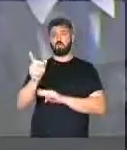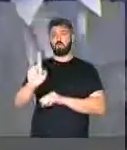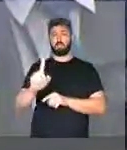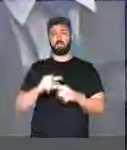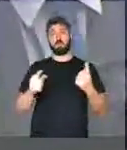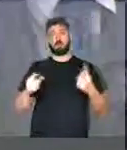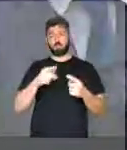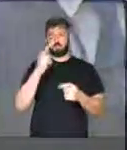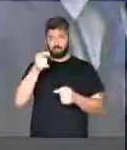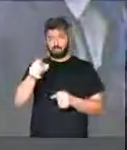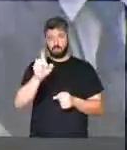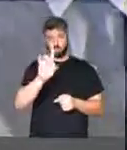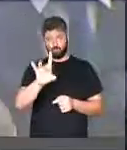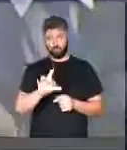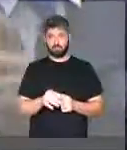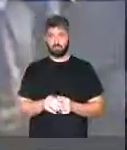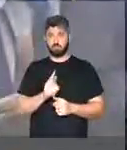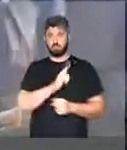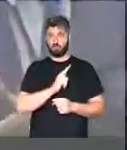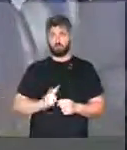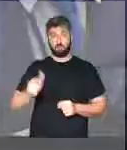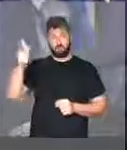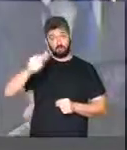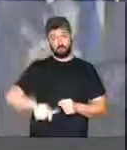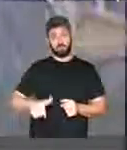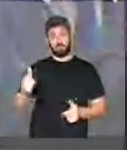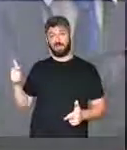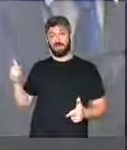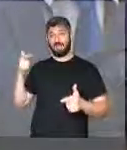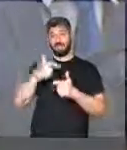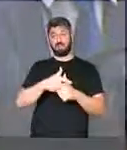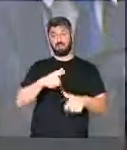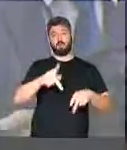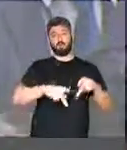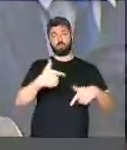mas fazendo esse registro também que o governo, mais uma vez, ataca